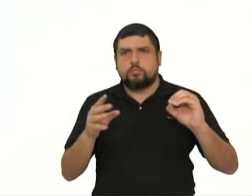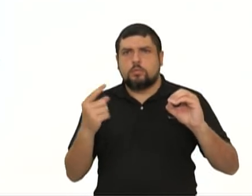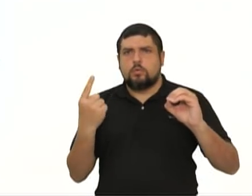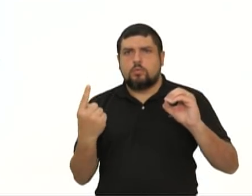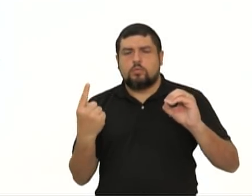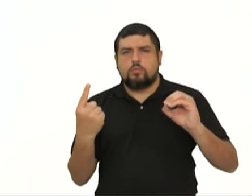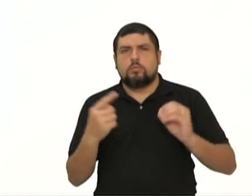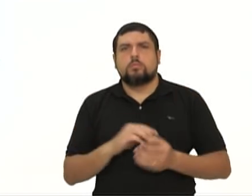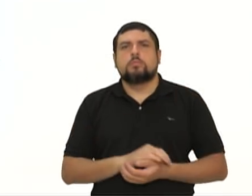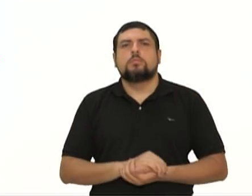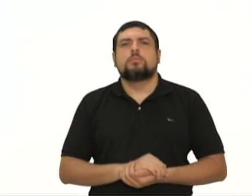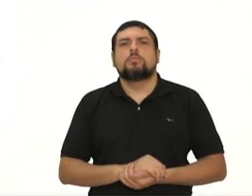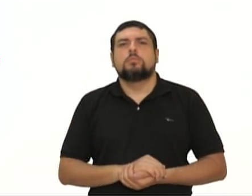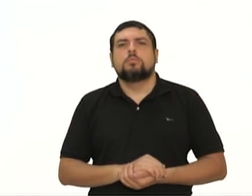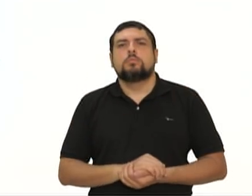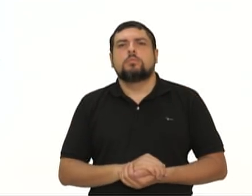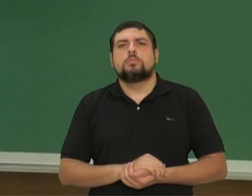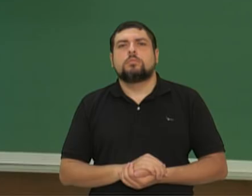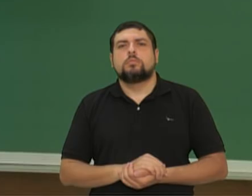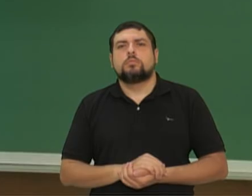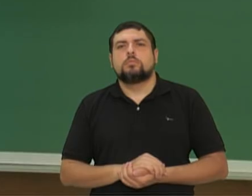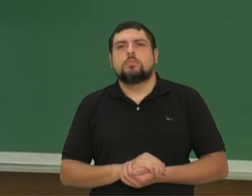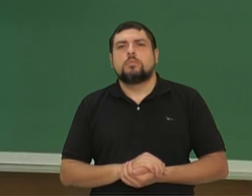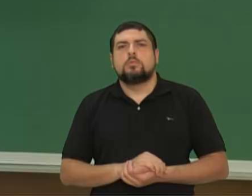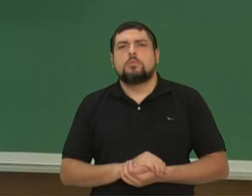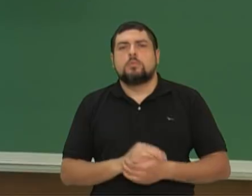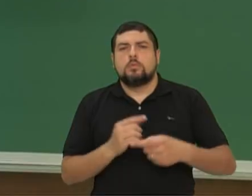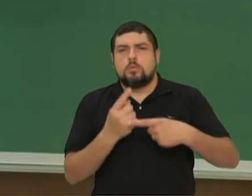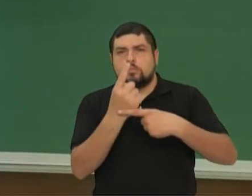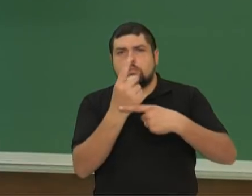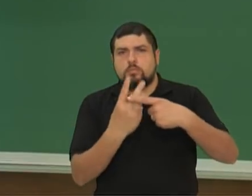Então aqui, meio de x, função decrescente.